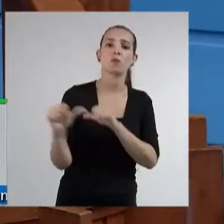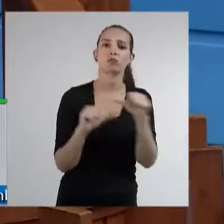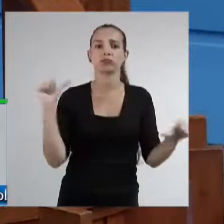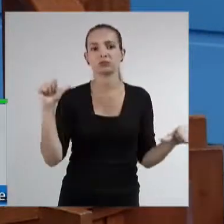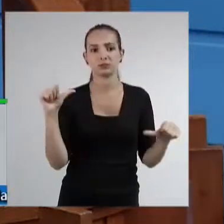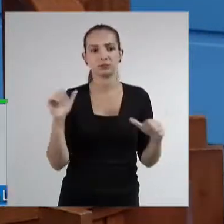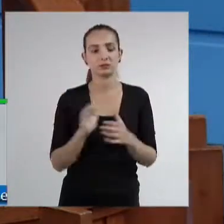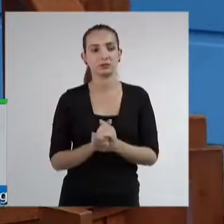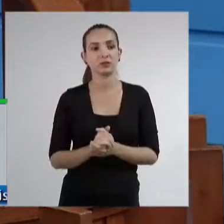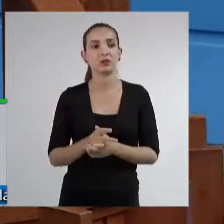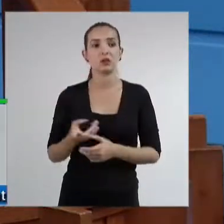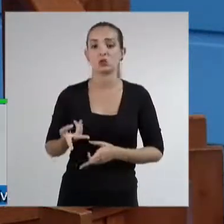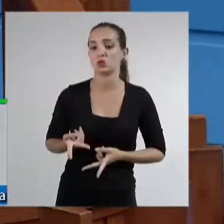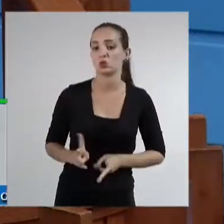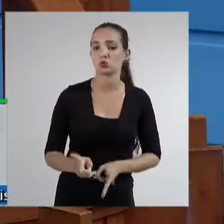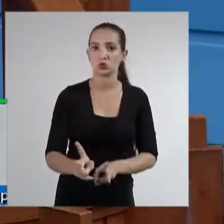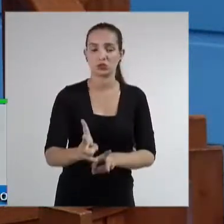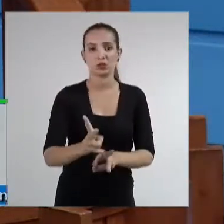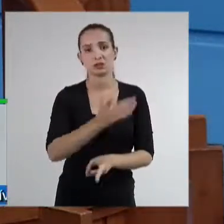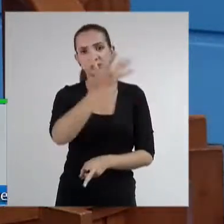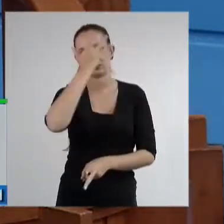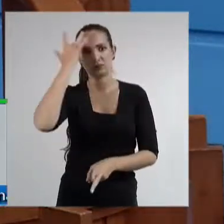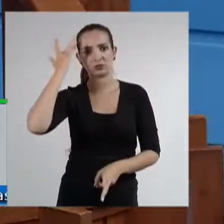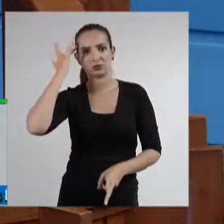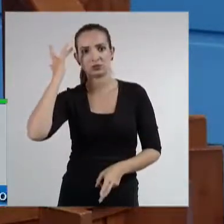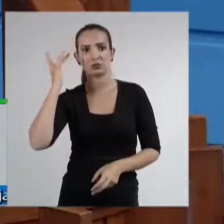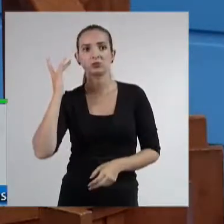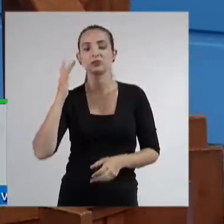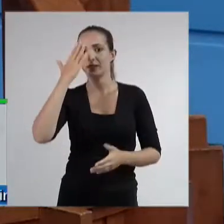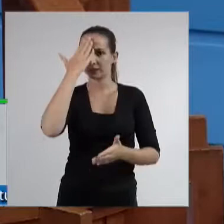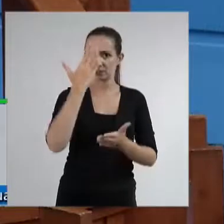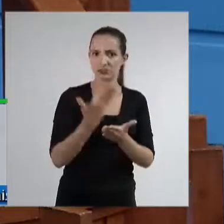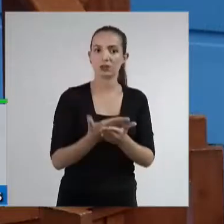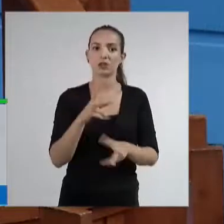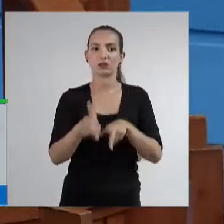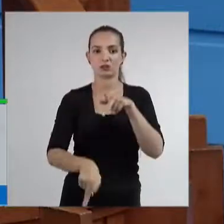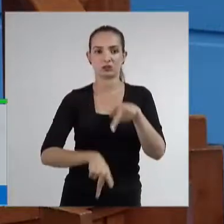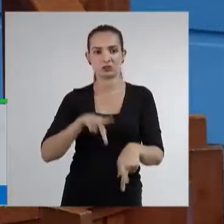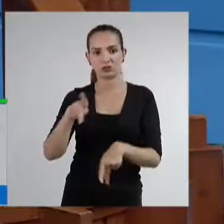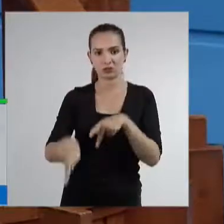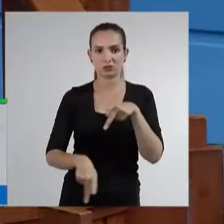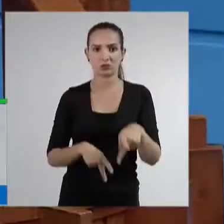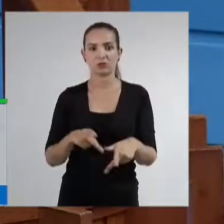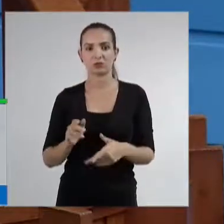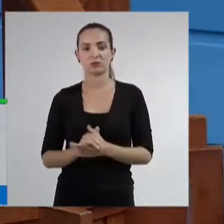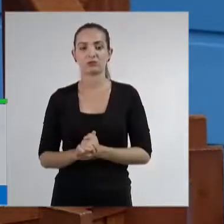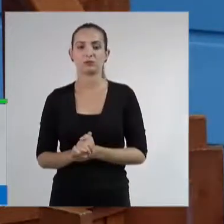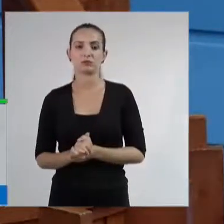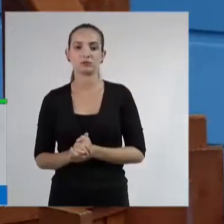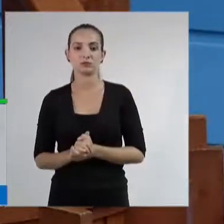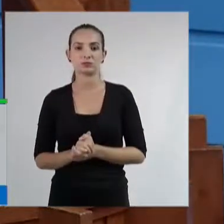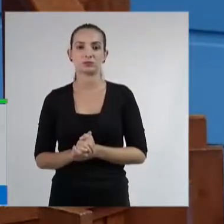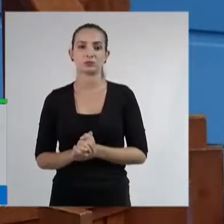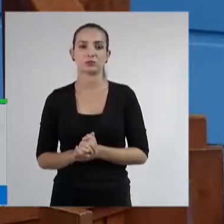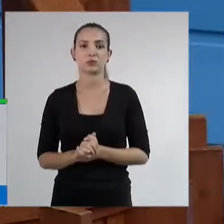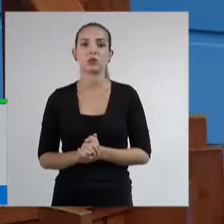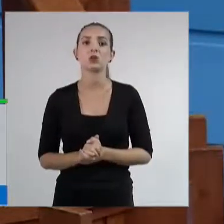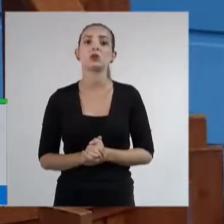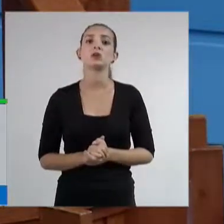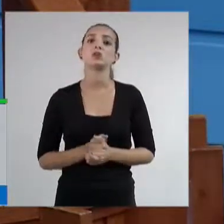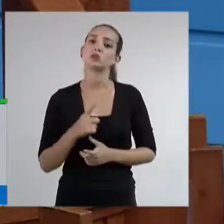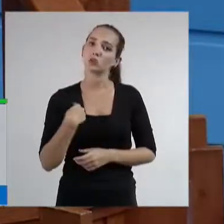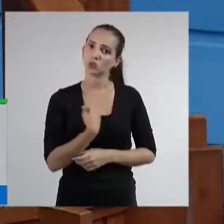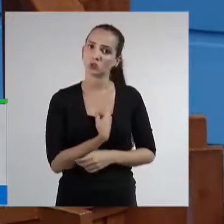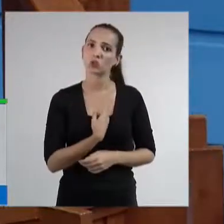E continuaram aqueles que, com certeza, não decepcionaram a população, que corresponderam à expectativa do que aquelas pessoas